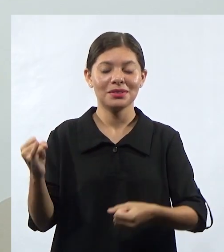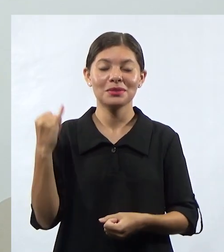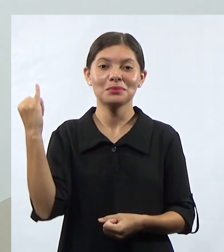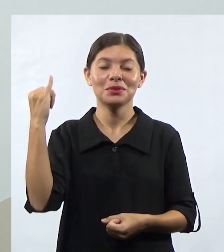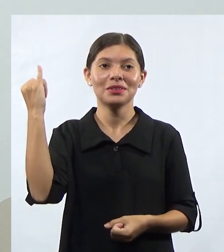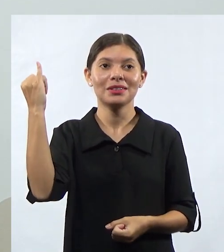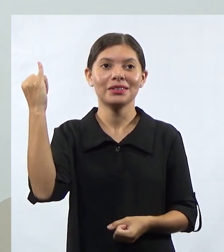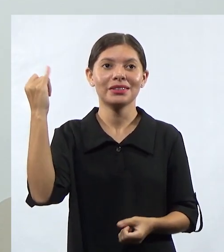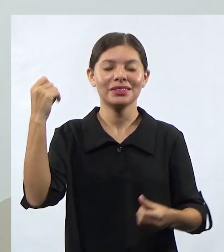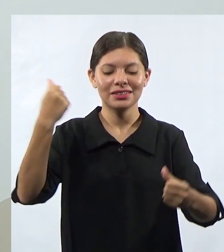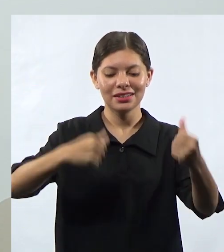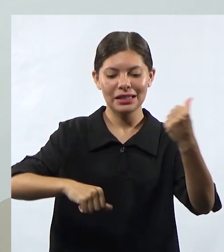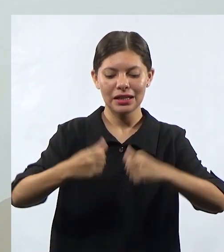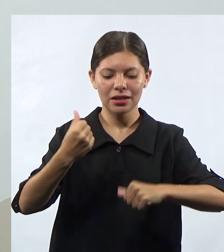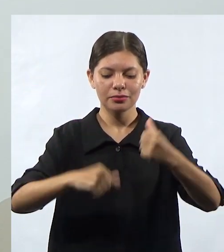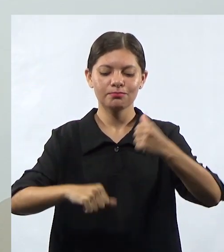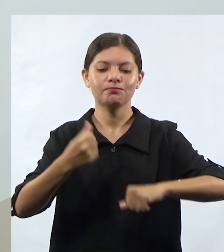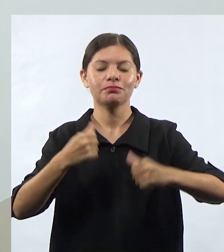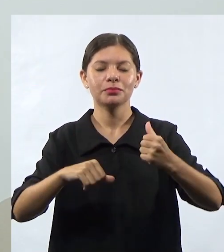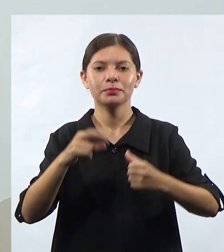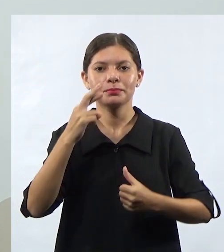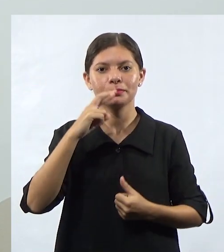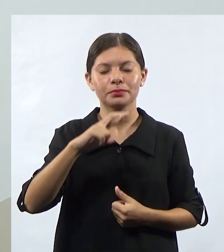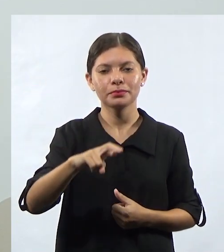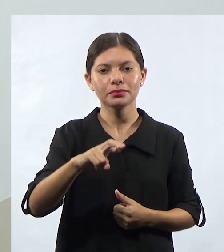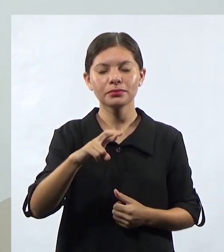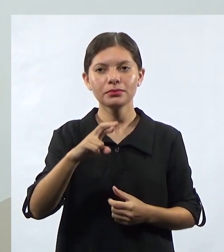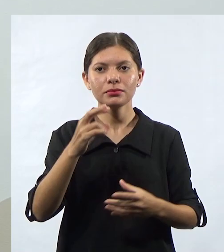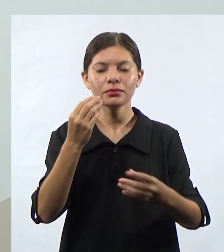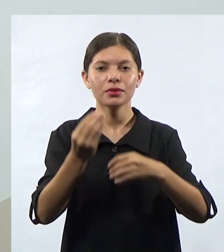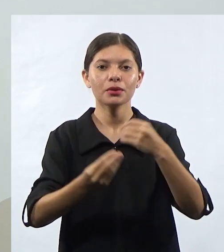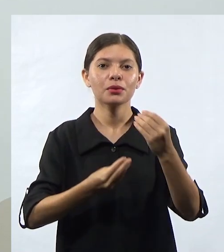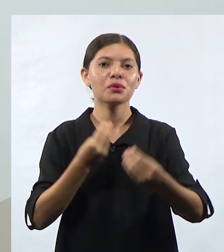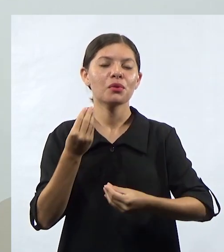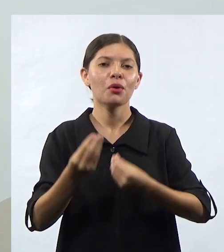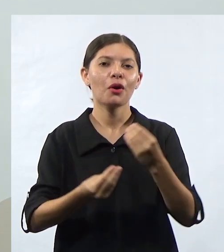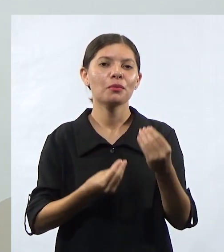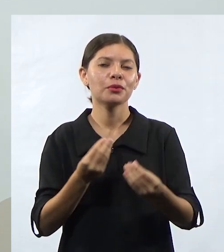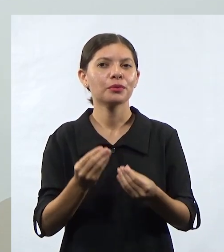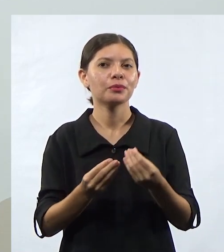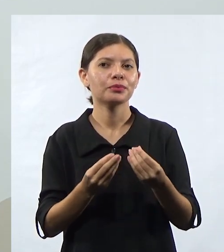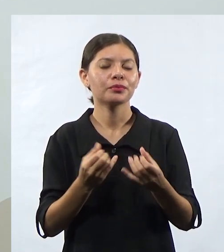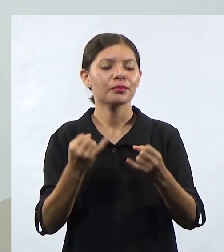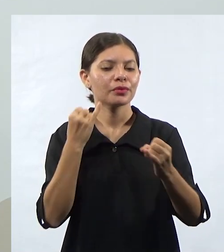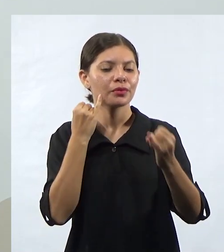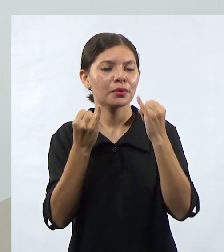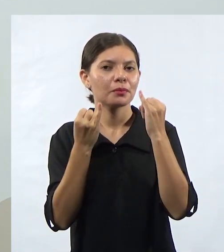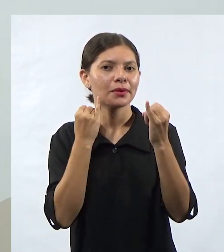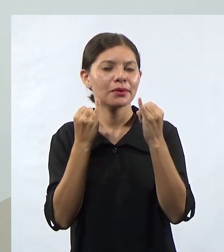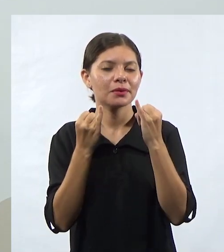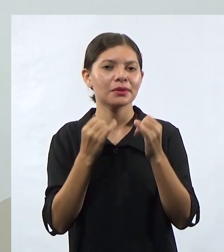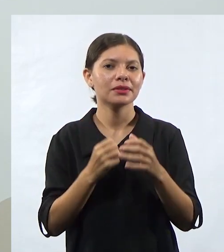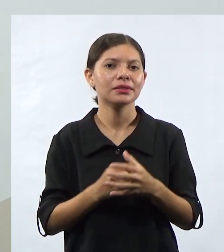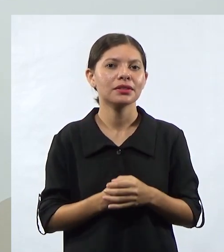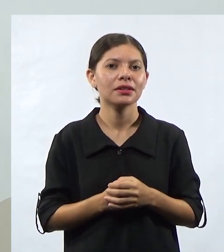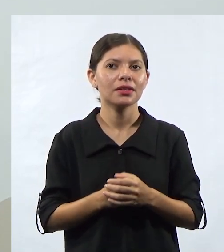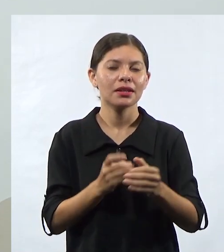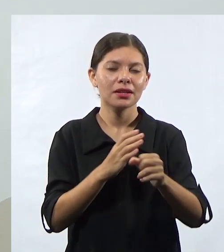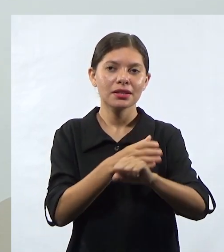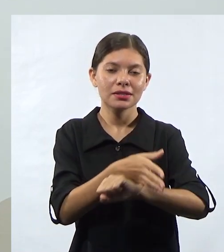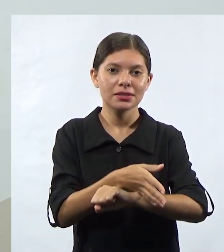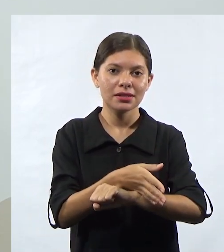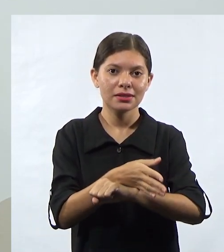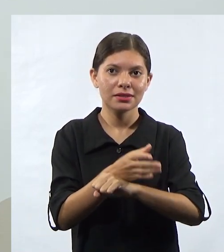importantes, né? Que é a análise dos resultados. Como é que você vai consolidar essas informações? Porque quem teve acesso à